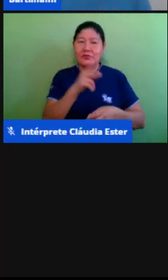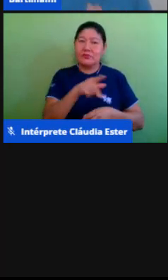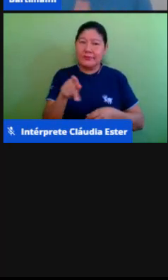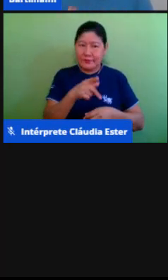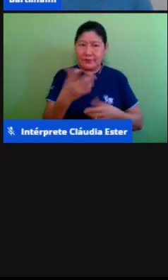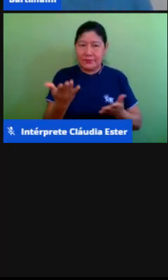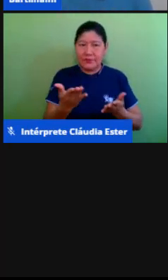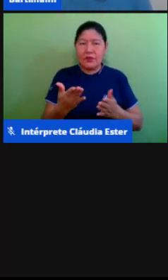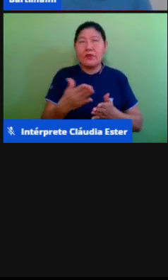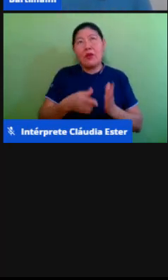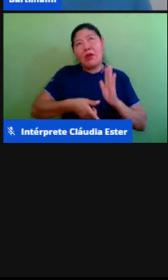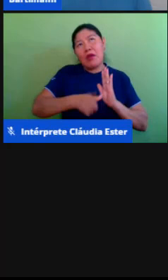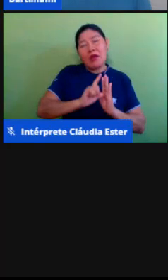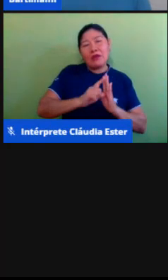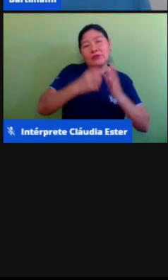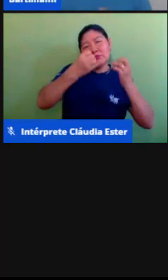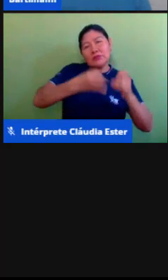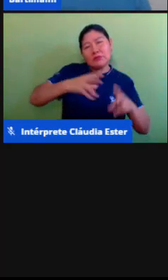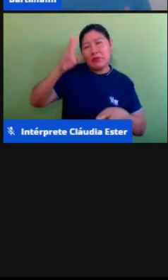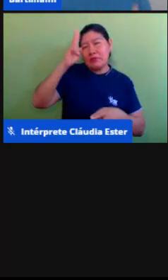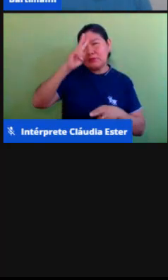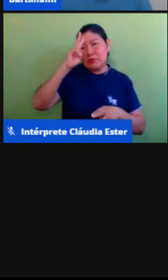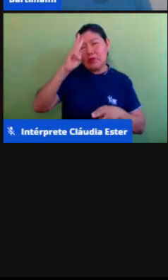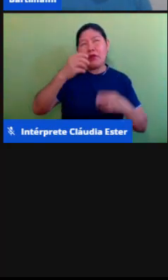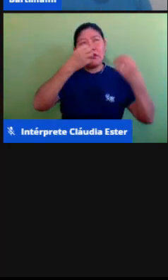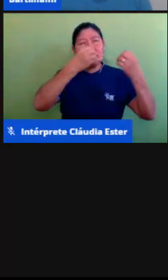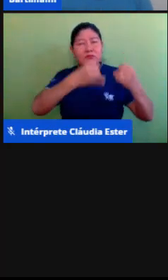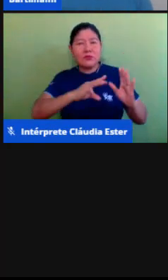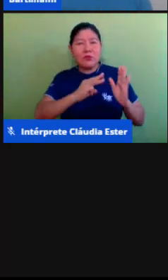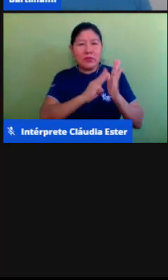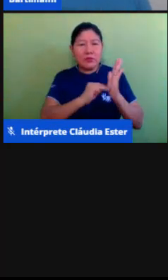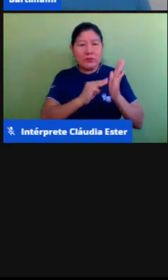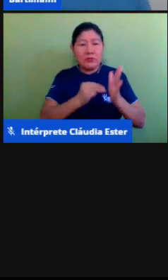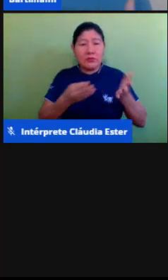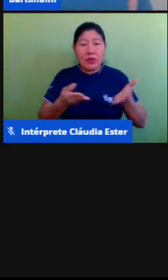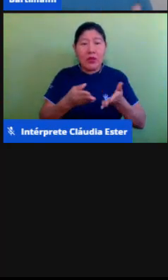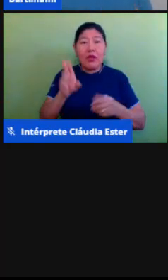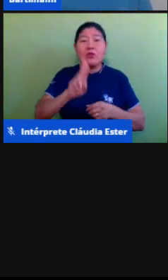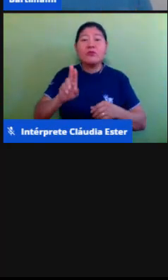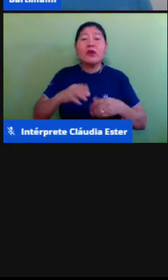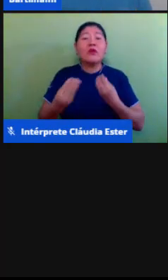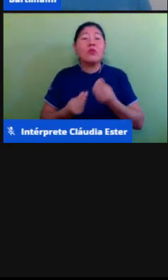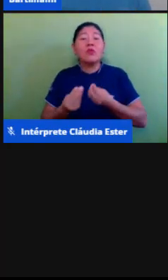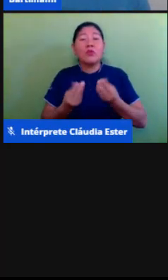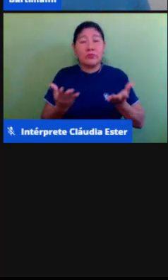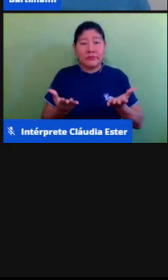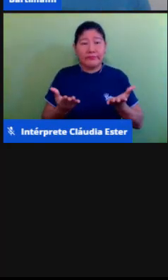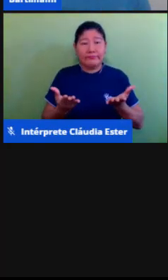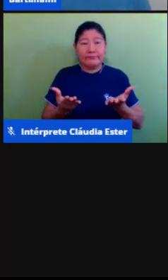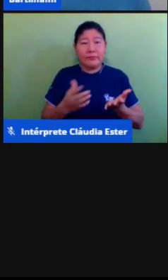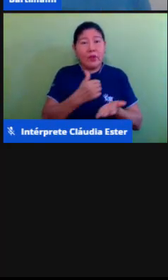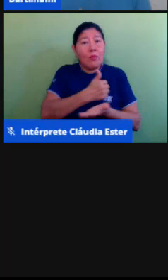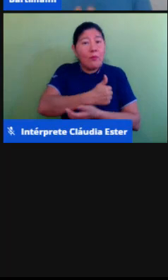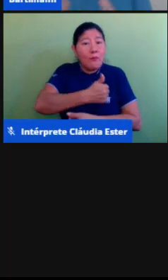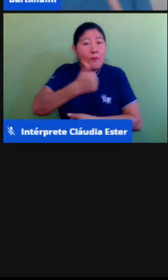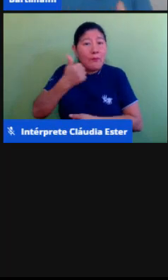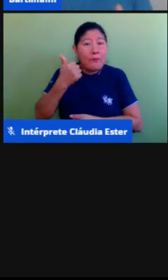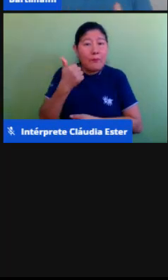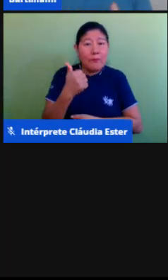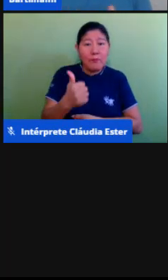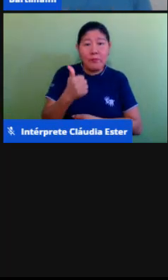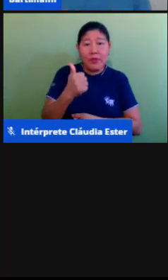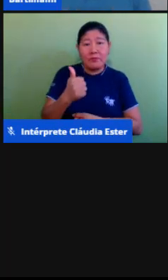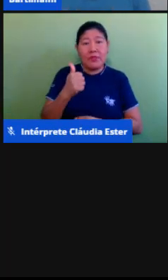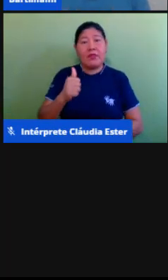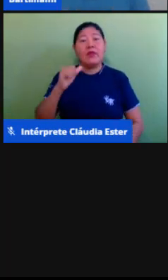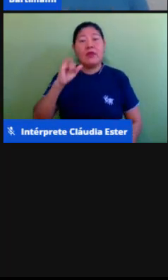processo histórico, explicou a metodologia, mas eu quero saber como eu vou usar esses dados. O primeiro são os infográficos. É o primeiro